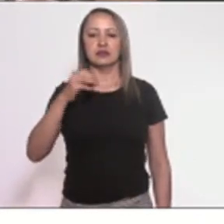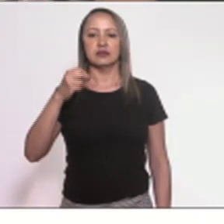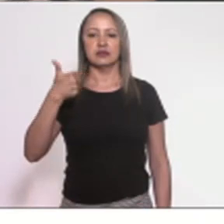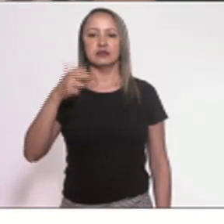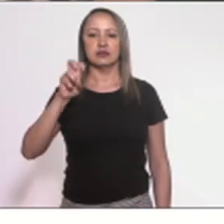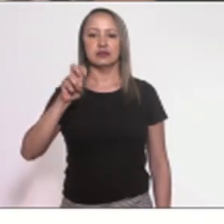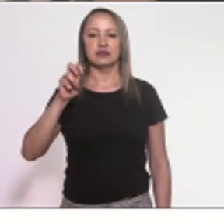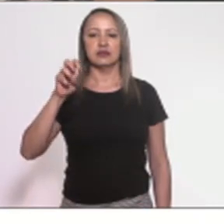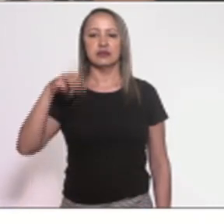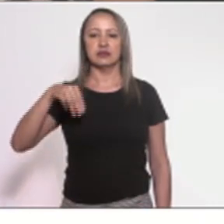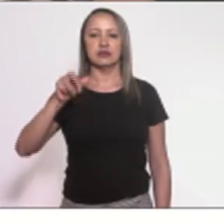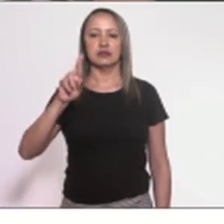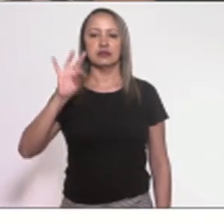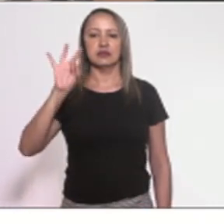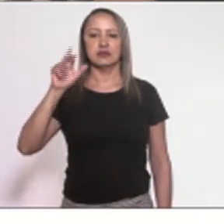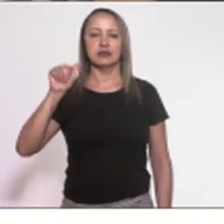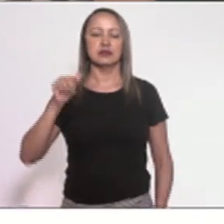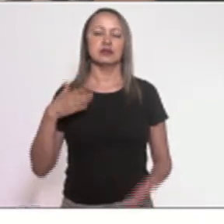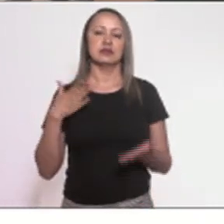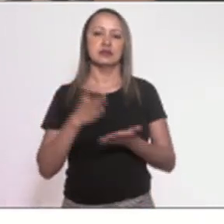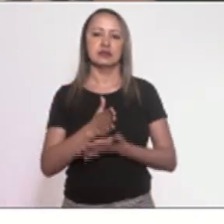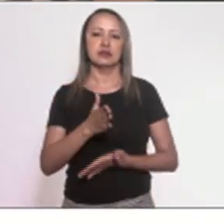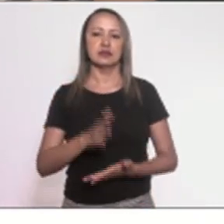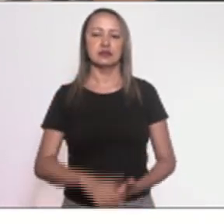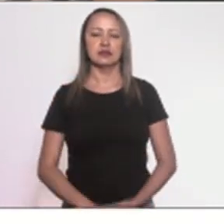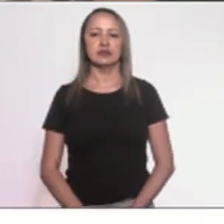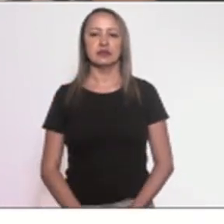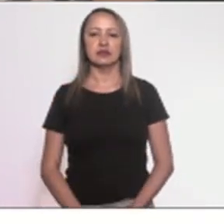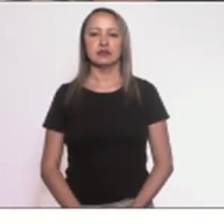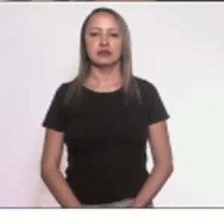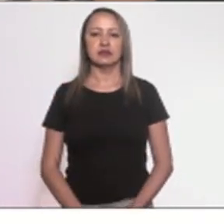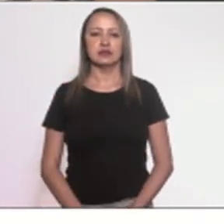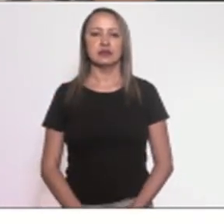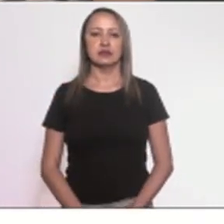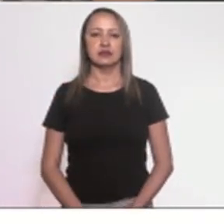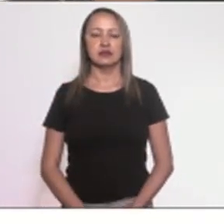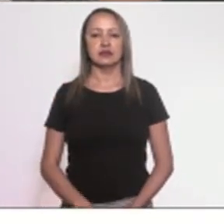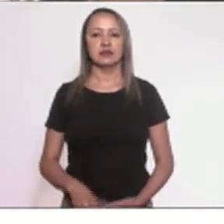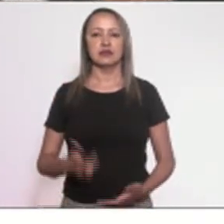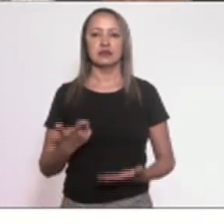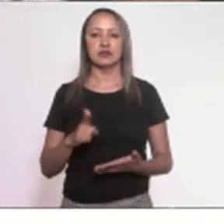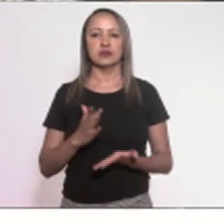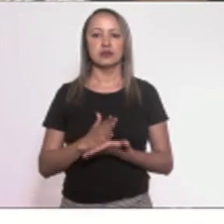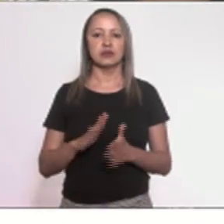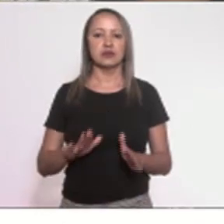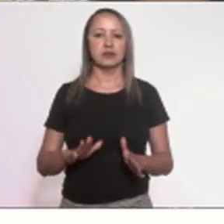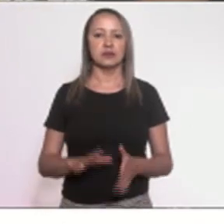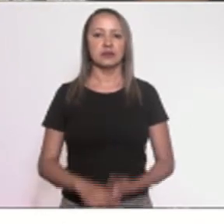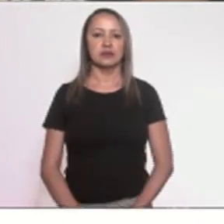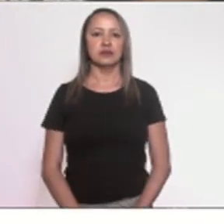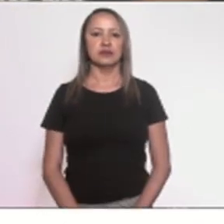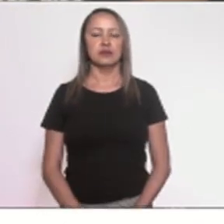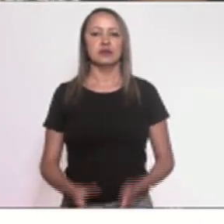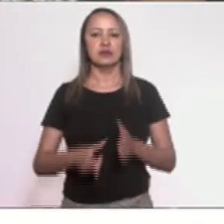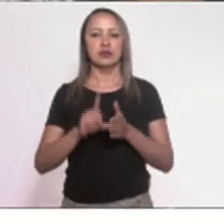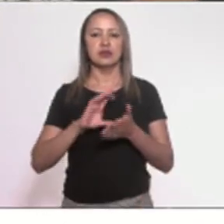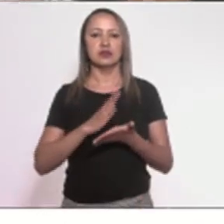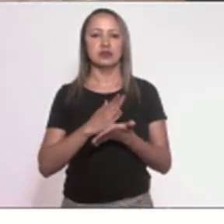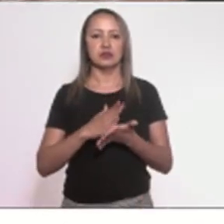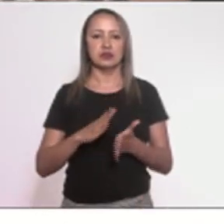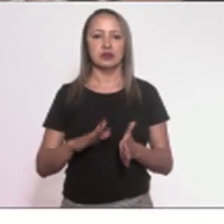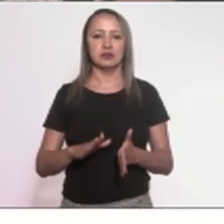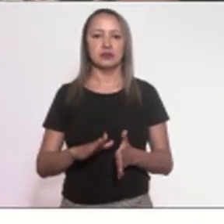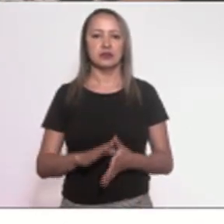748-2015, deputada Marta Rocha. Senhores que aprovam, permaneçam como estão, aprovada. Nada mais havendo a tratar na ordem do dia. Antes de encerrarmos o